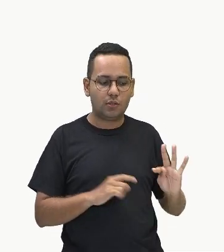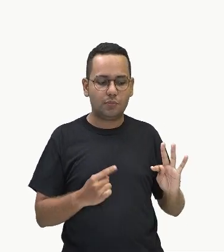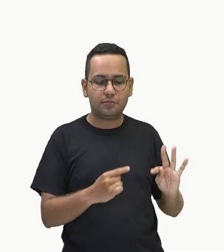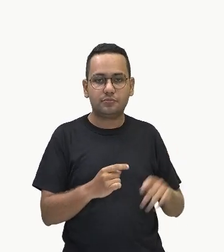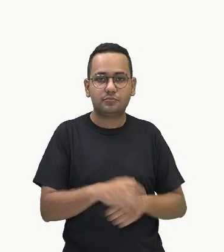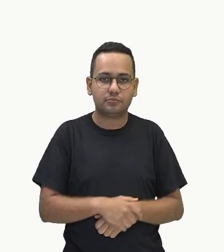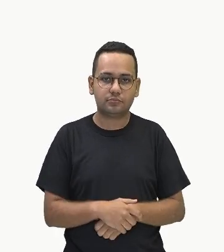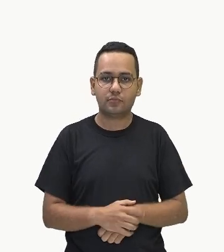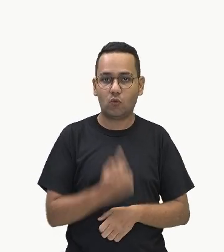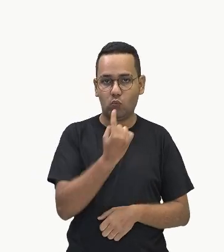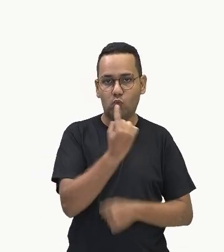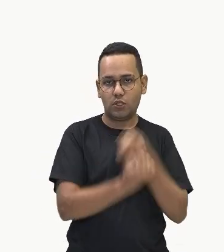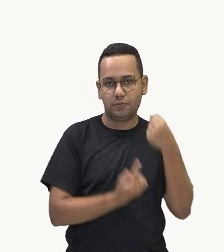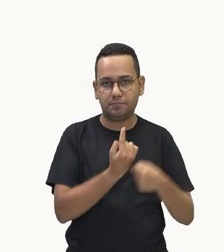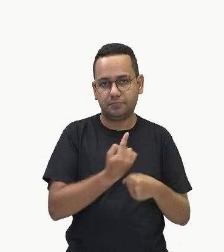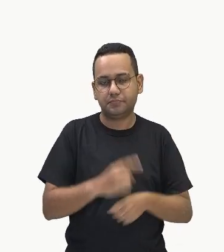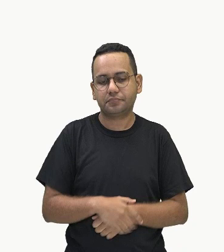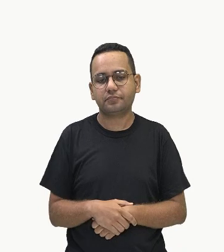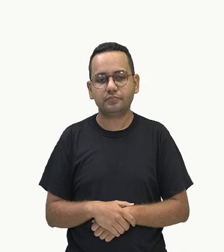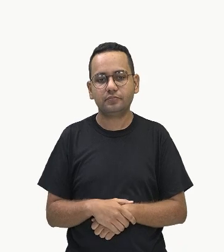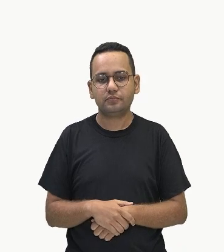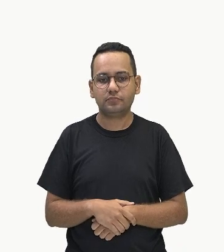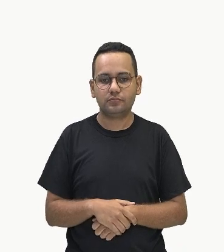tempo? Um ano.